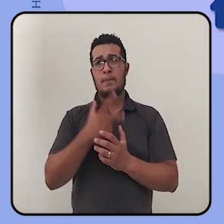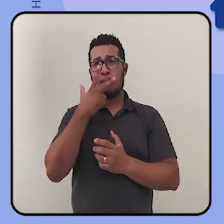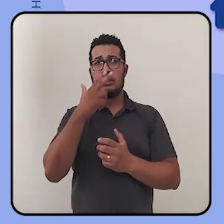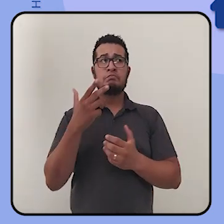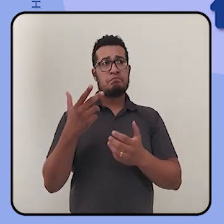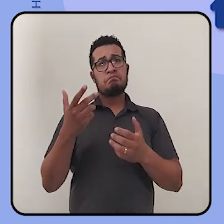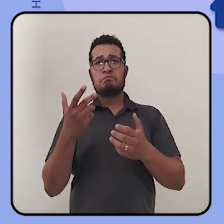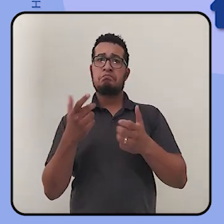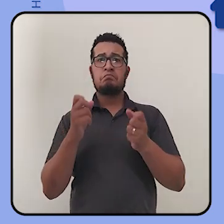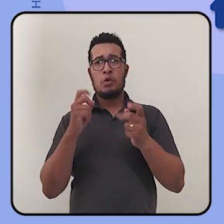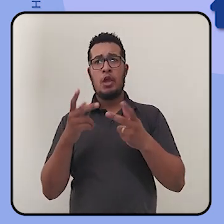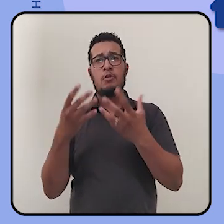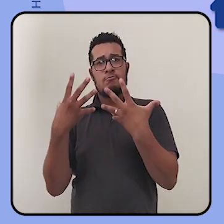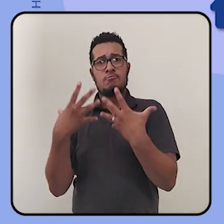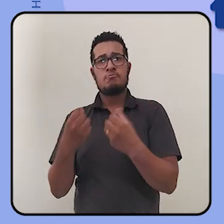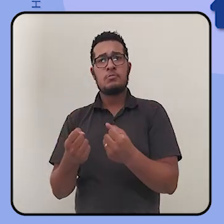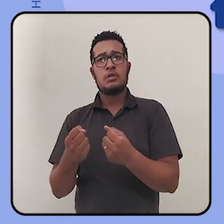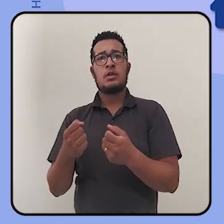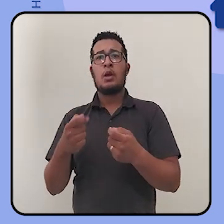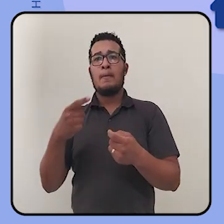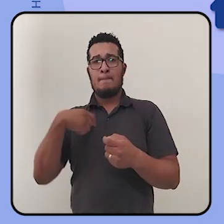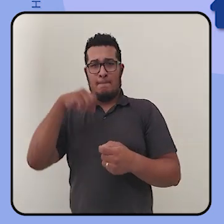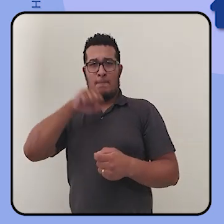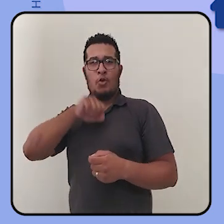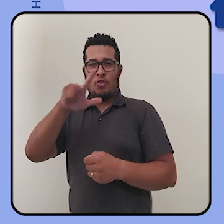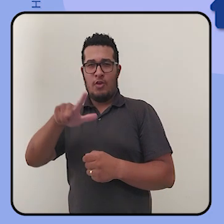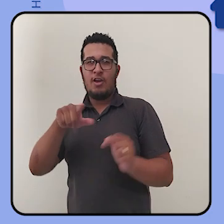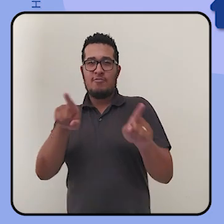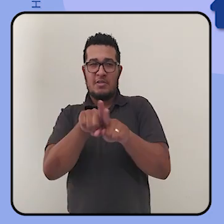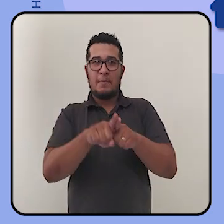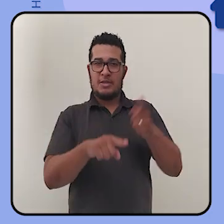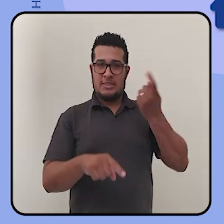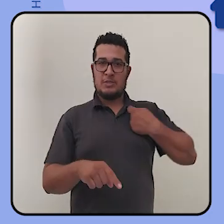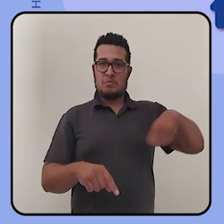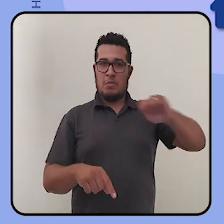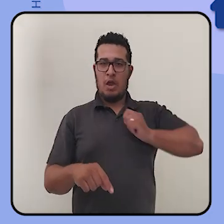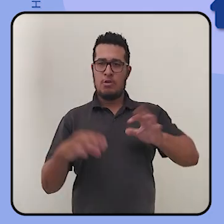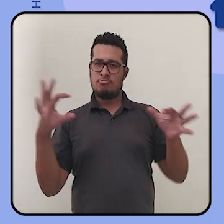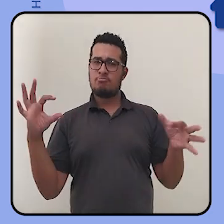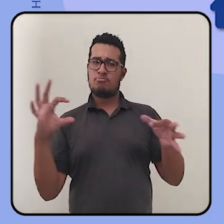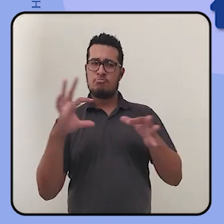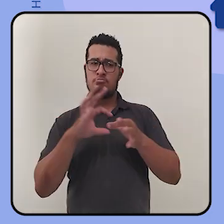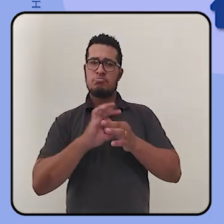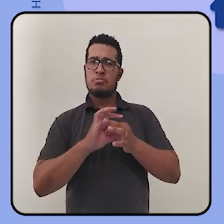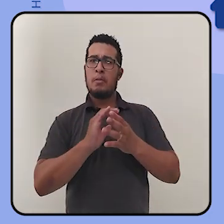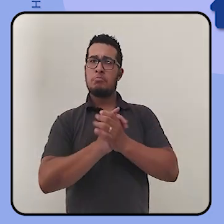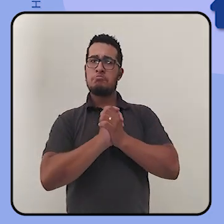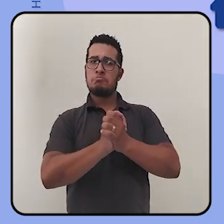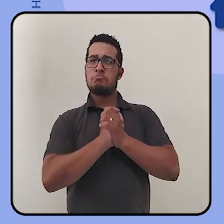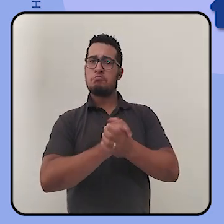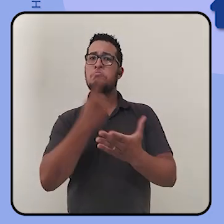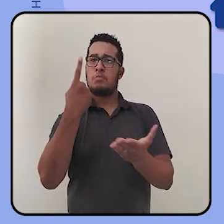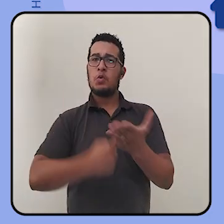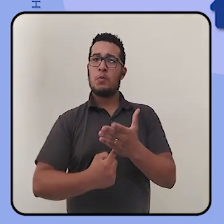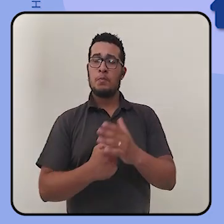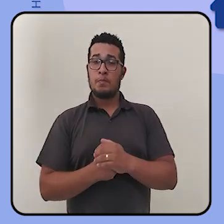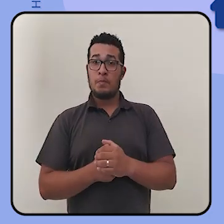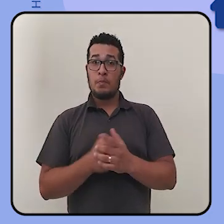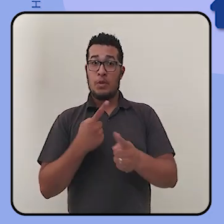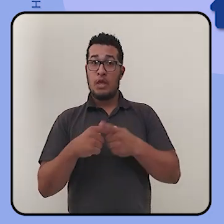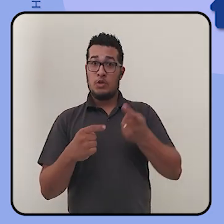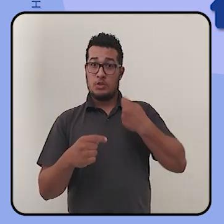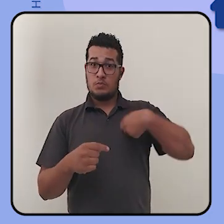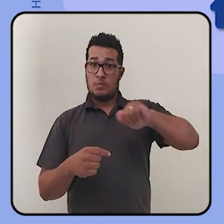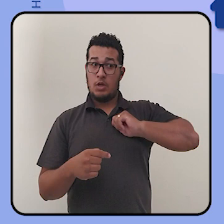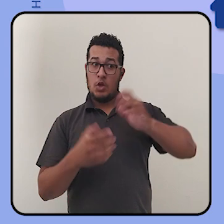Bem, arqueólogos são pesquisadores que estudam a ciência da arqueologia. Além disso, eles são